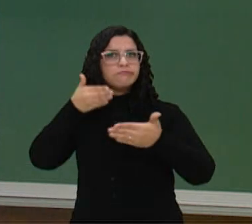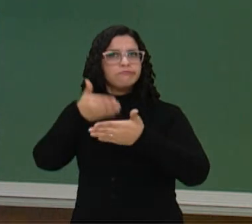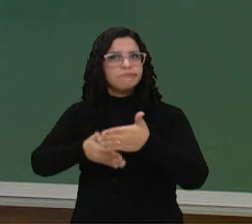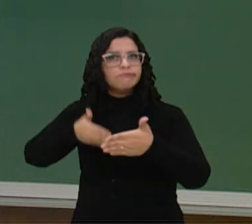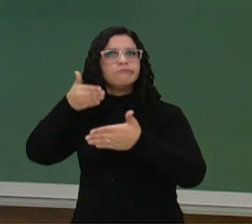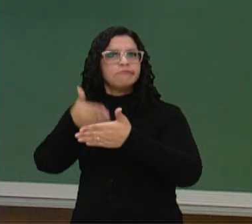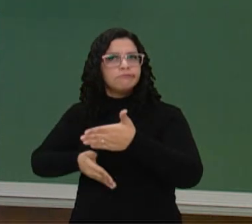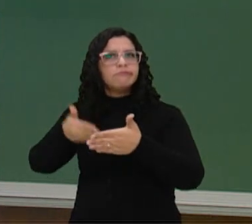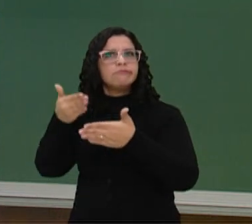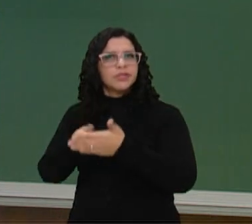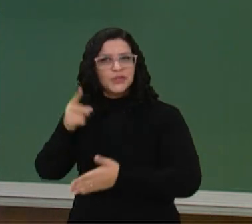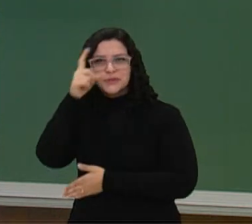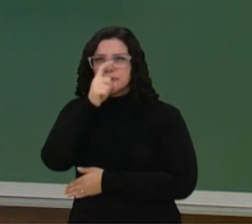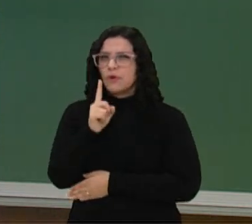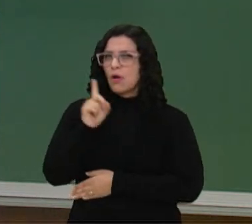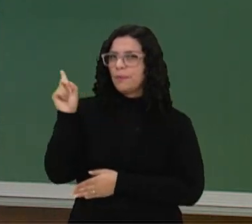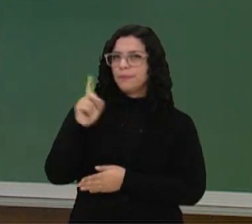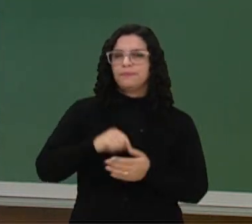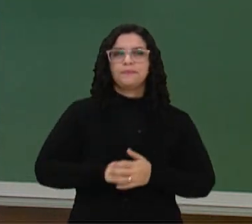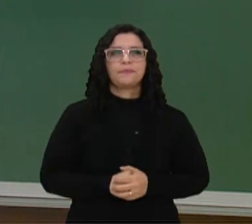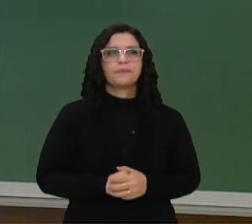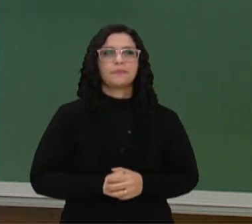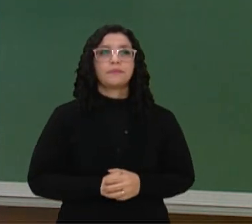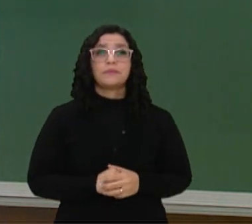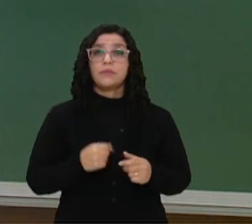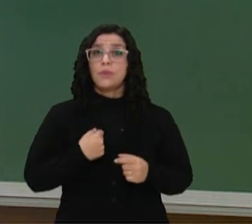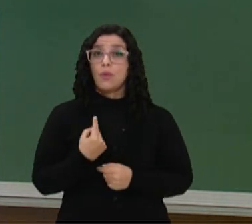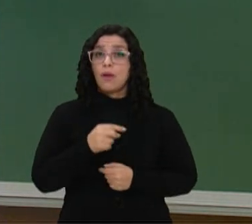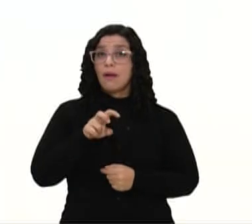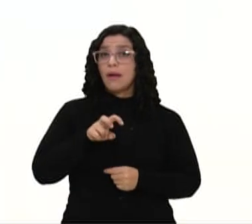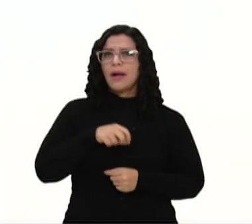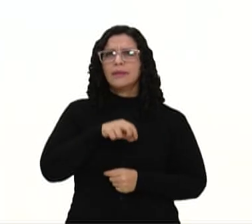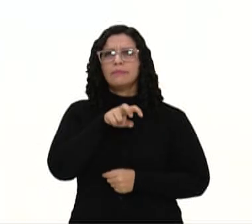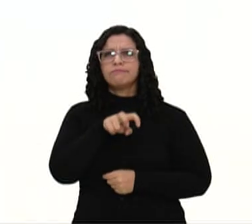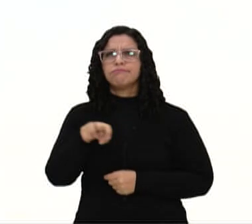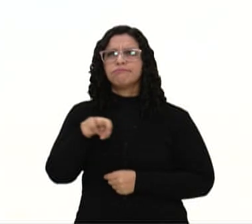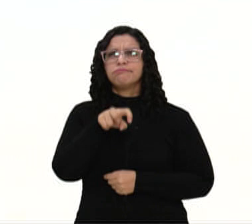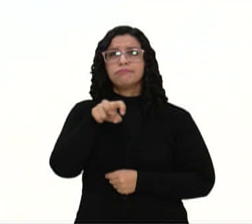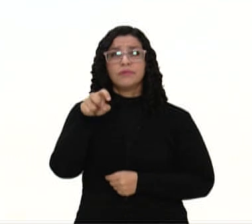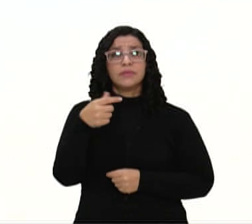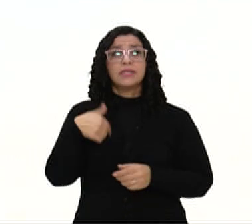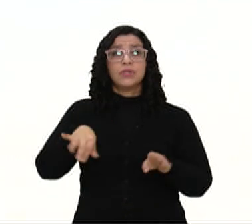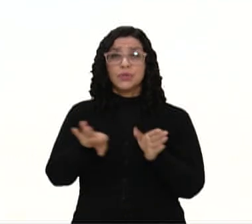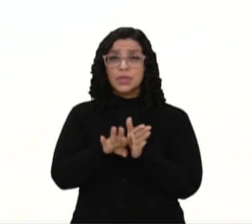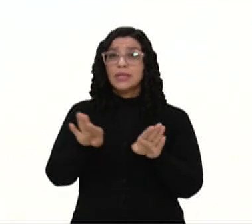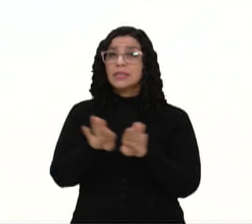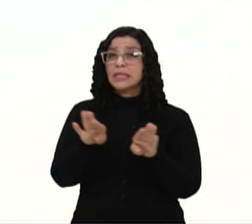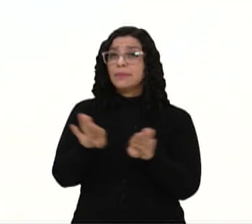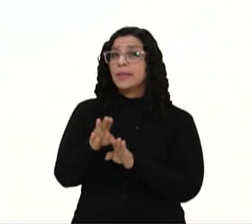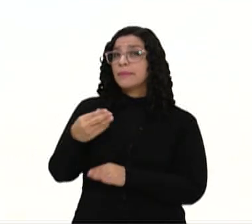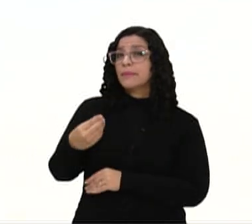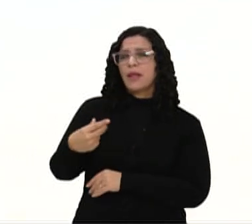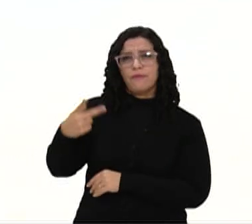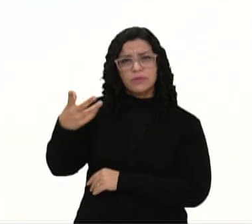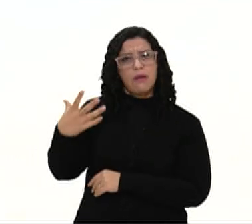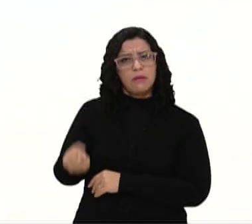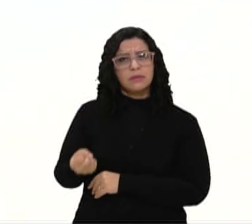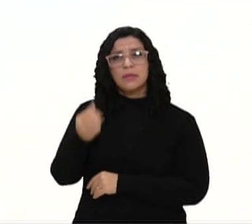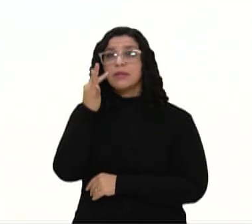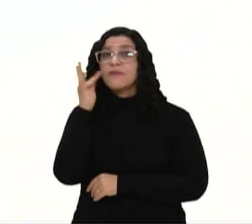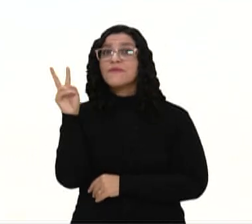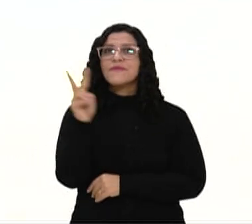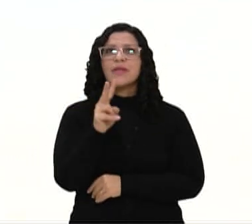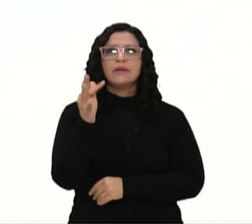obstáculos, dificuldades. Veja só. Cada degrau que você sobe te permite ver muito mais